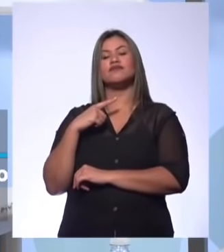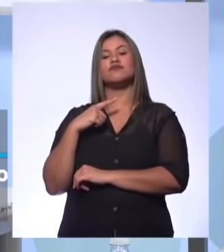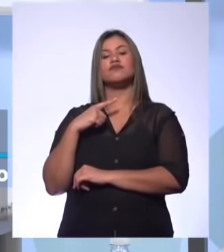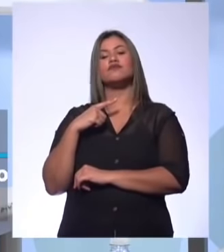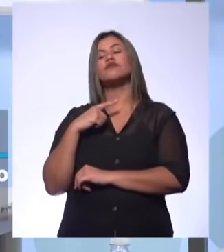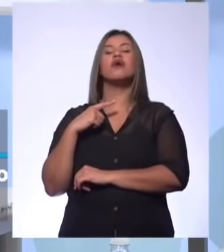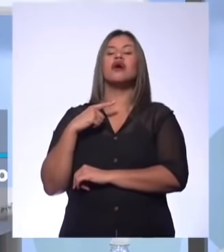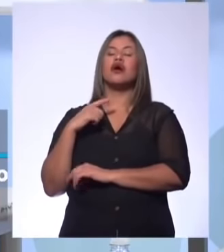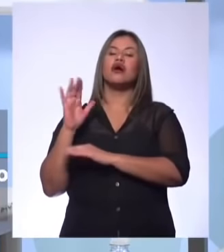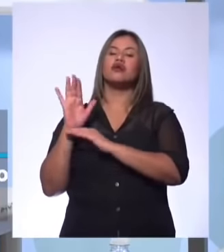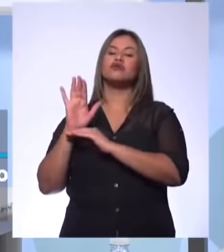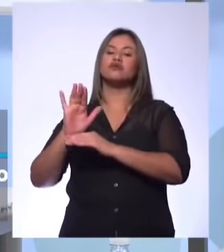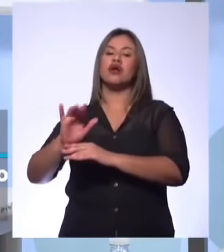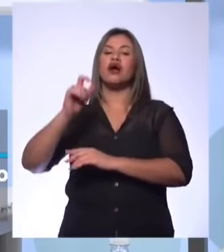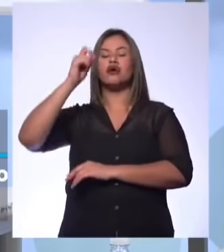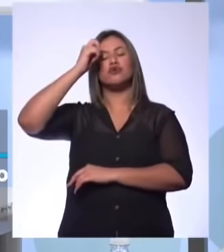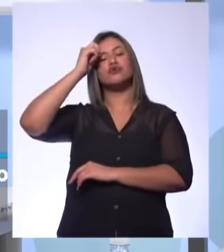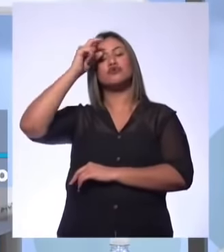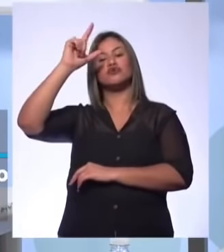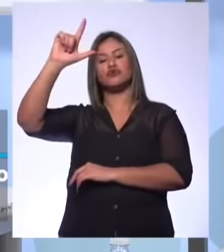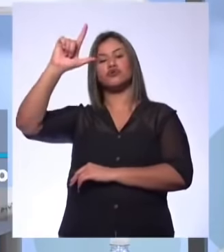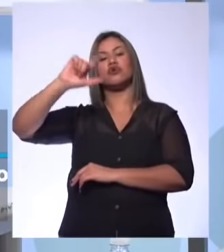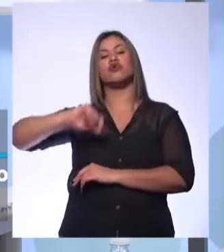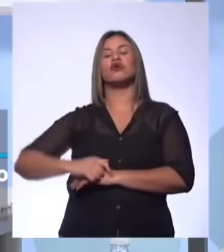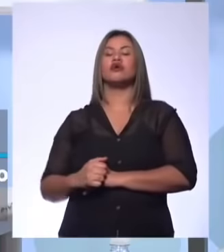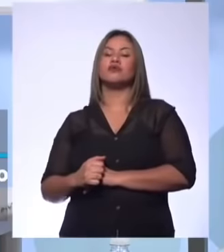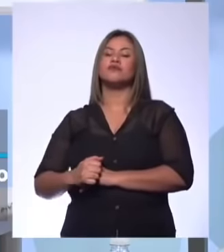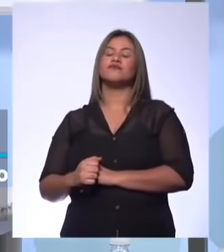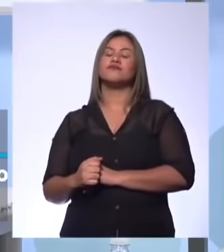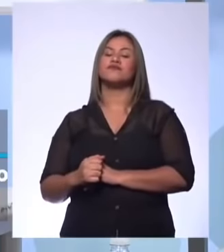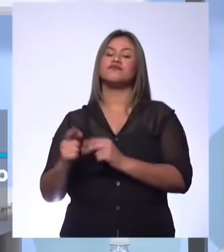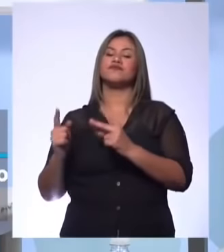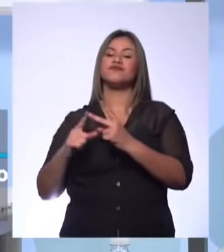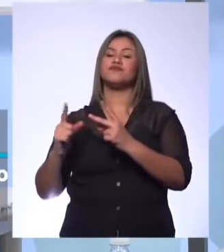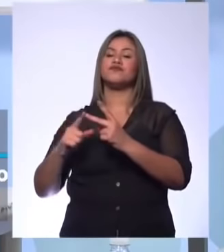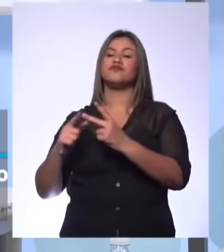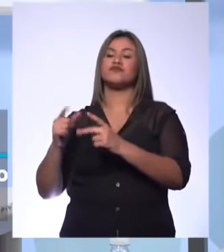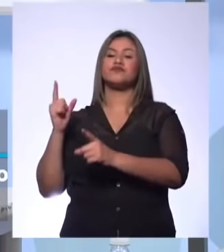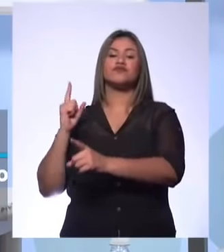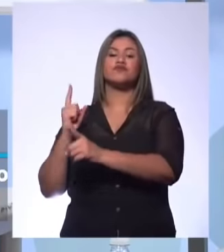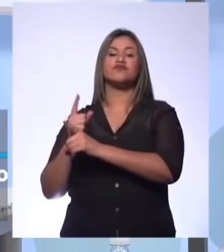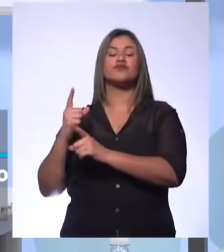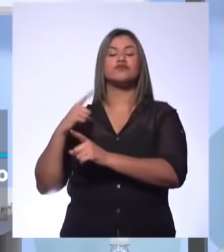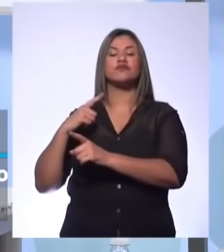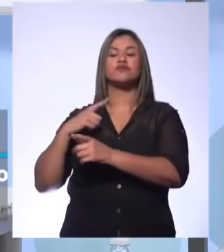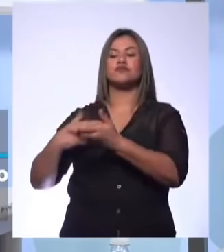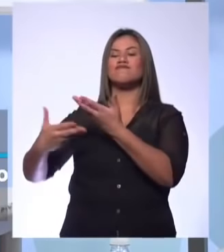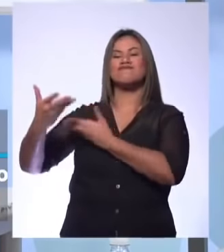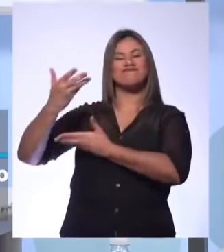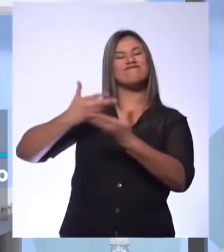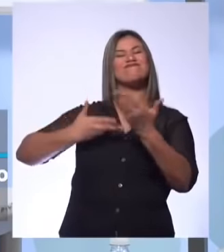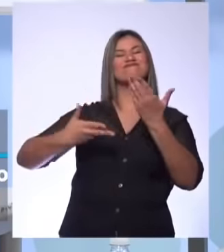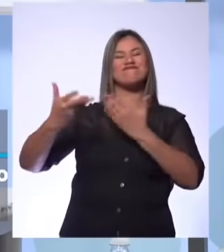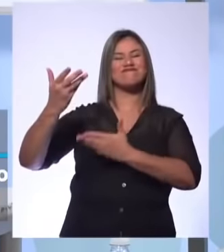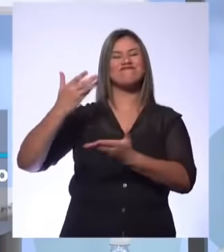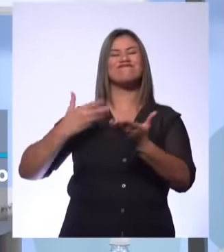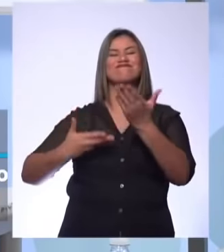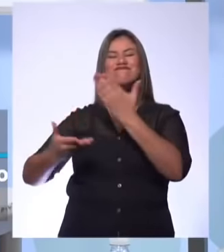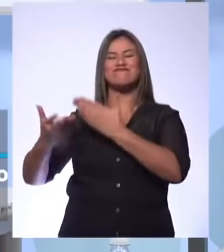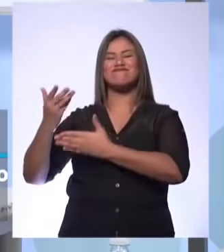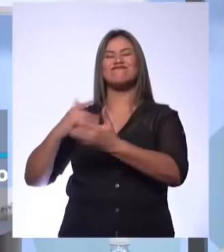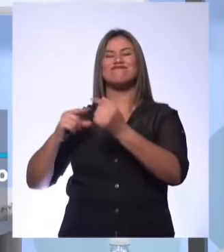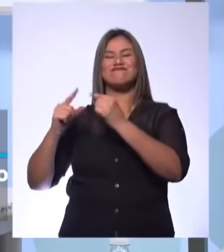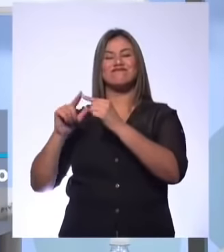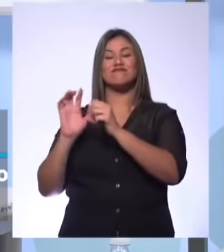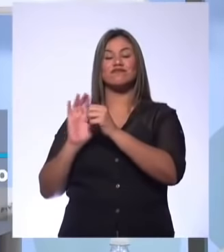alimentaram aí a questão cultural. Alguns encontros enriqueceram muito mais a cultura dessa parte aqui